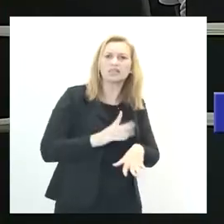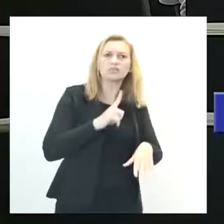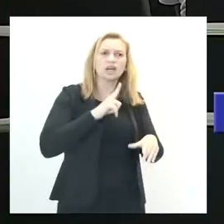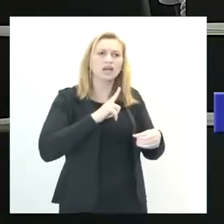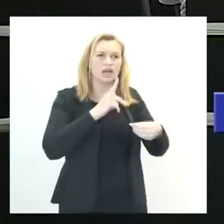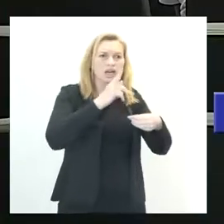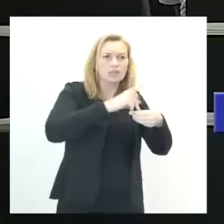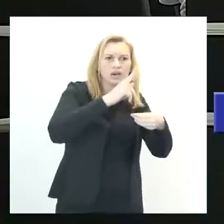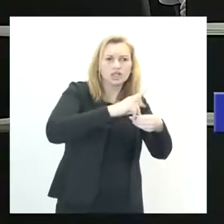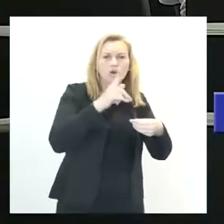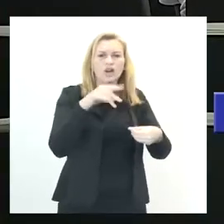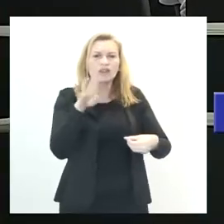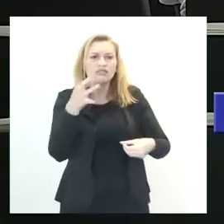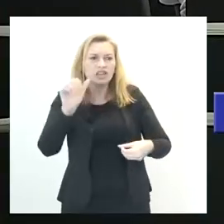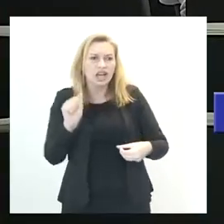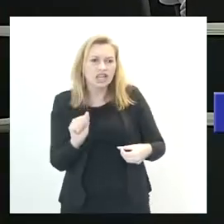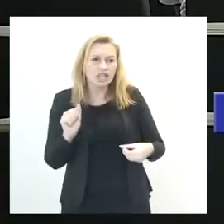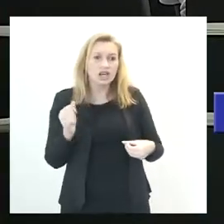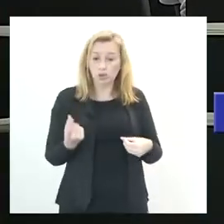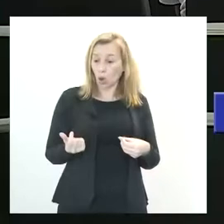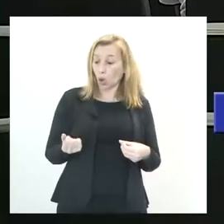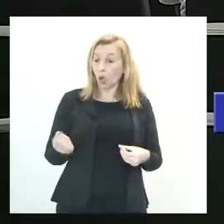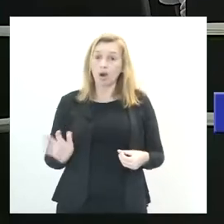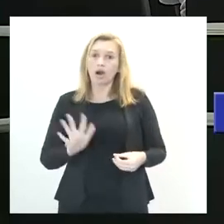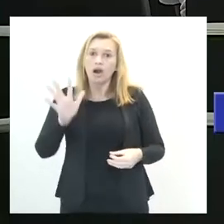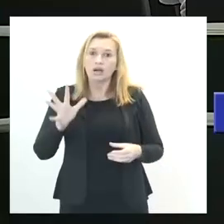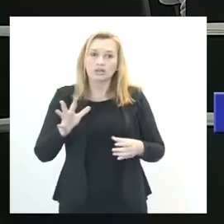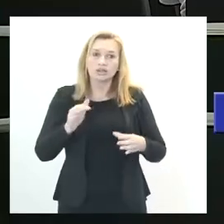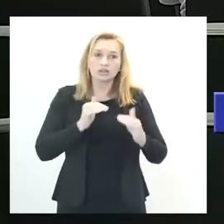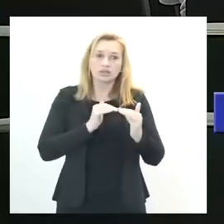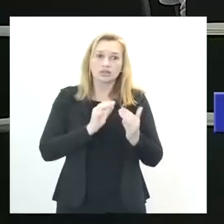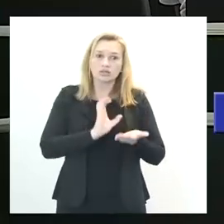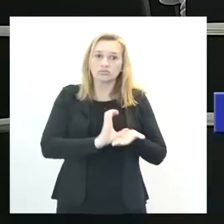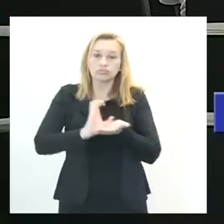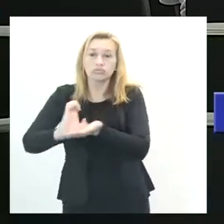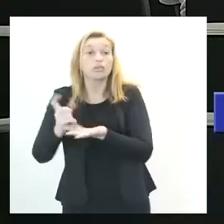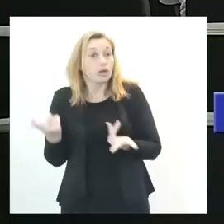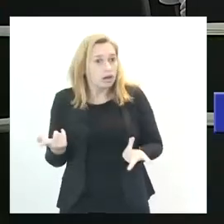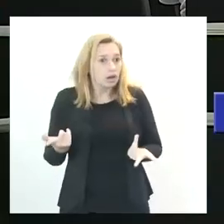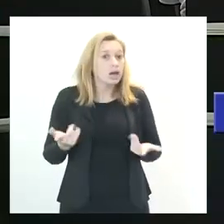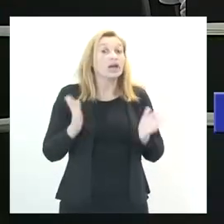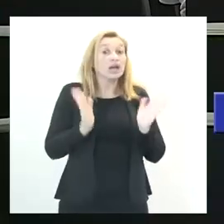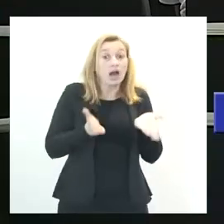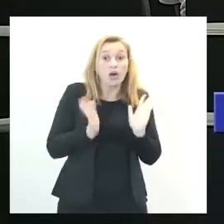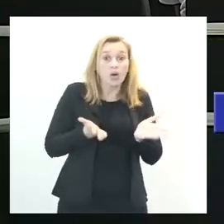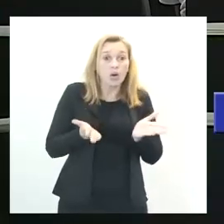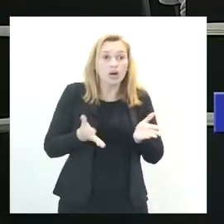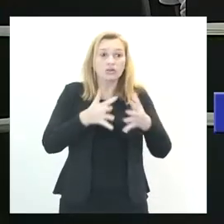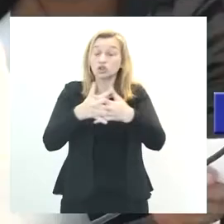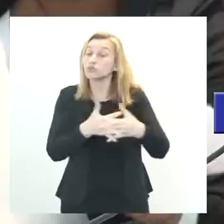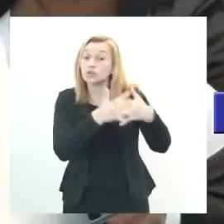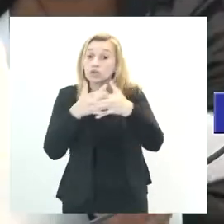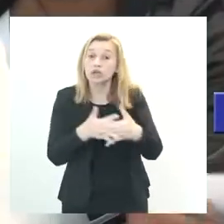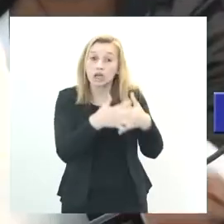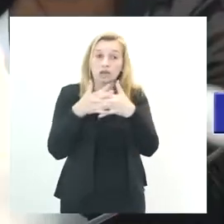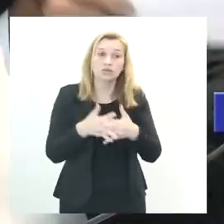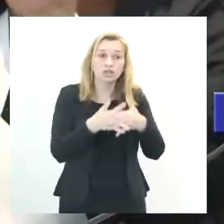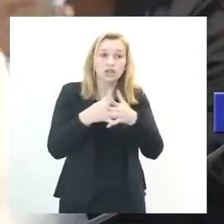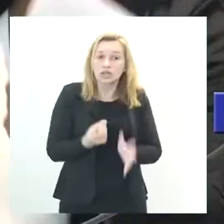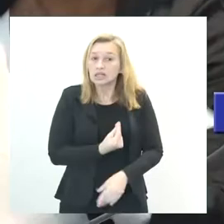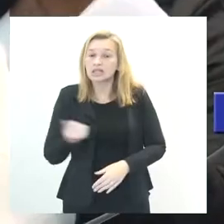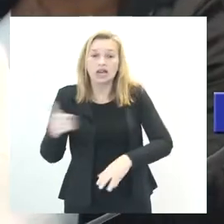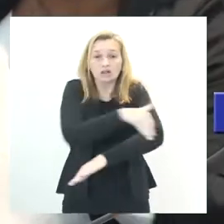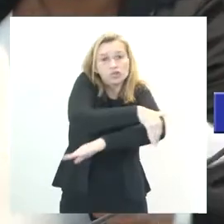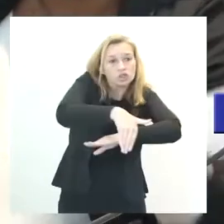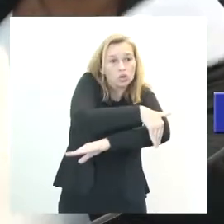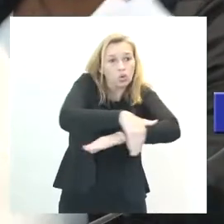Estados Unidos a um custo alto de transporte Seja lá o que for E aí então agora ele os caminhoneiros que saíram